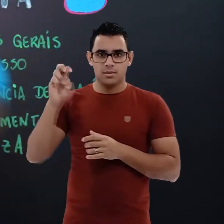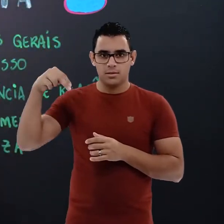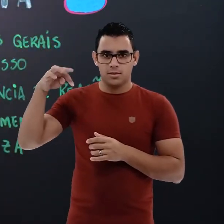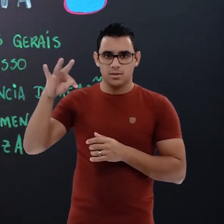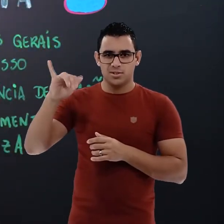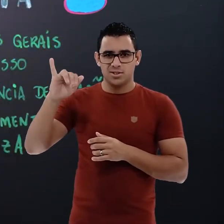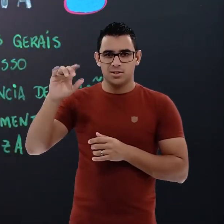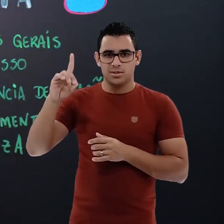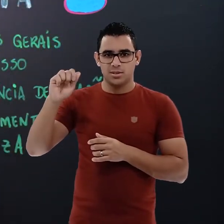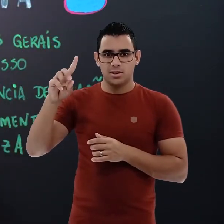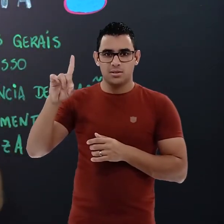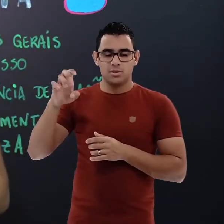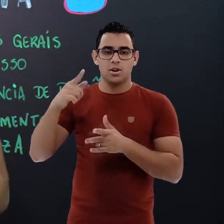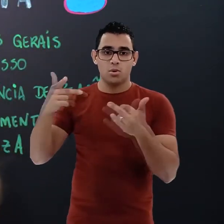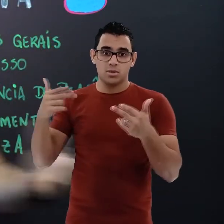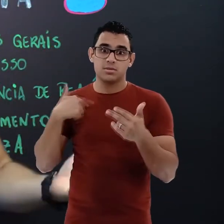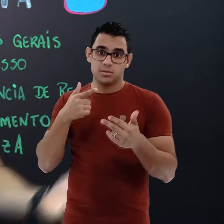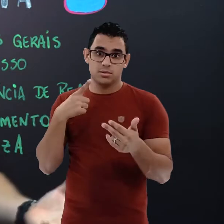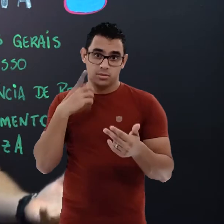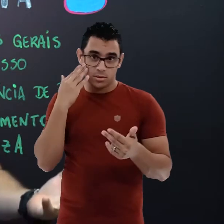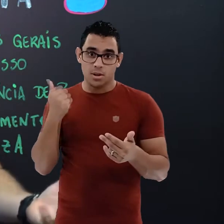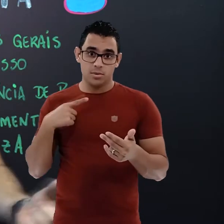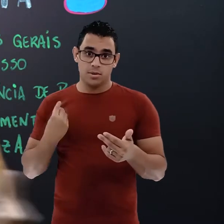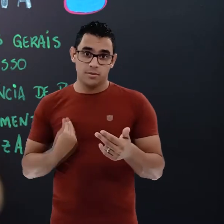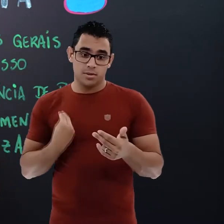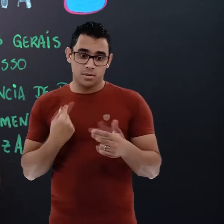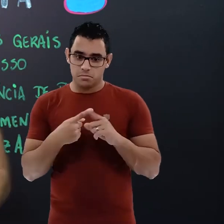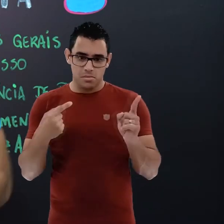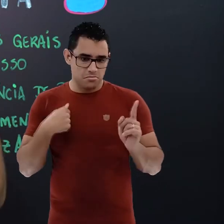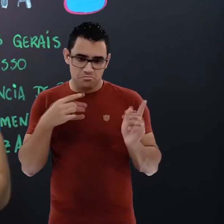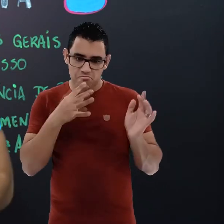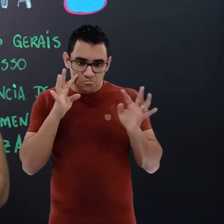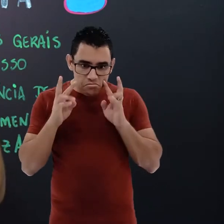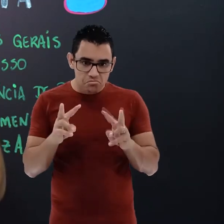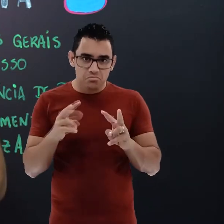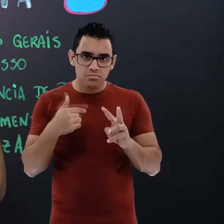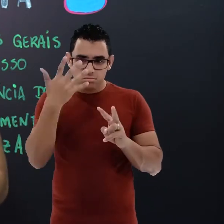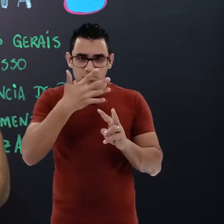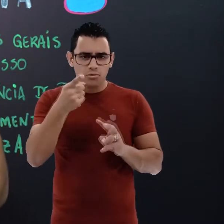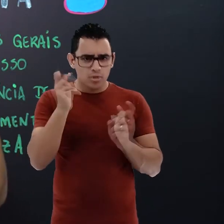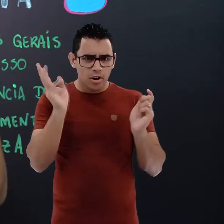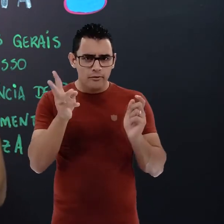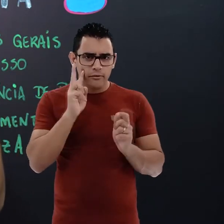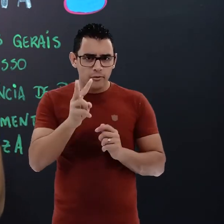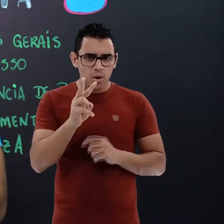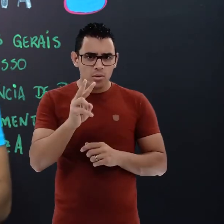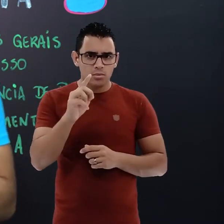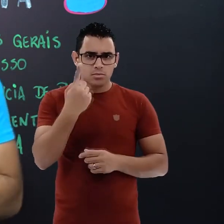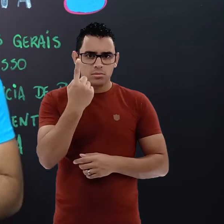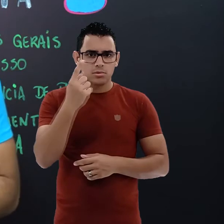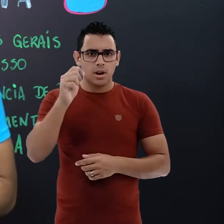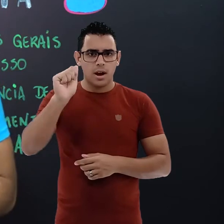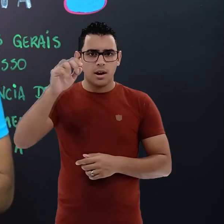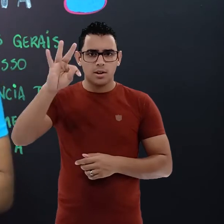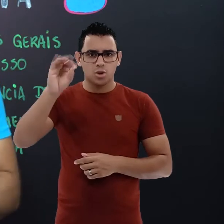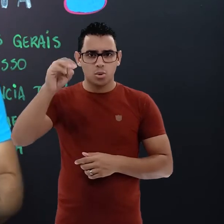você sabe que existe, mas não vê. Na química é assim. Você já viu um átomo? Um átomo, já viu? Provavelmente